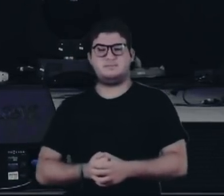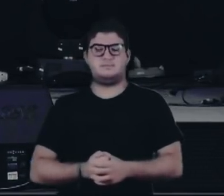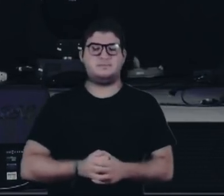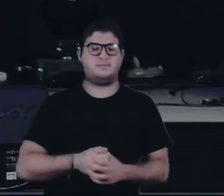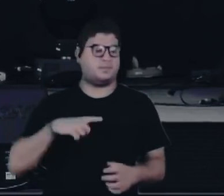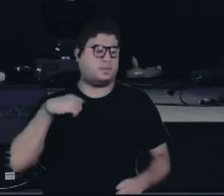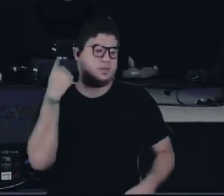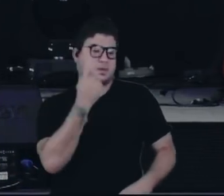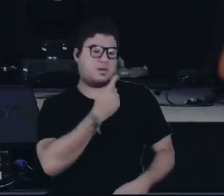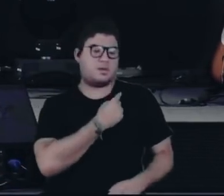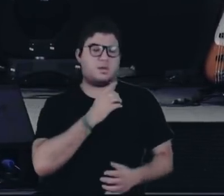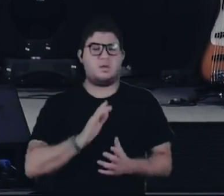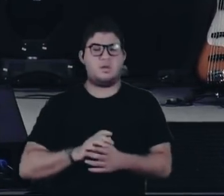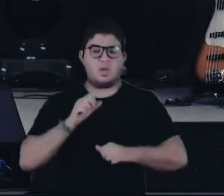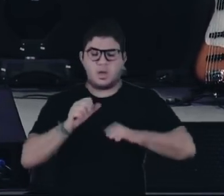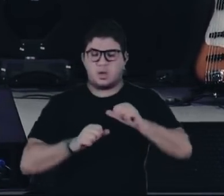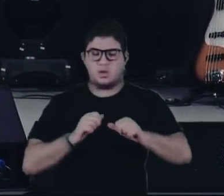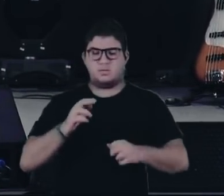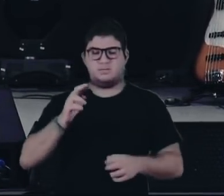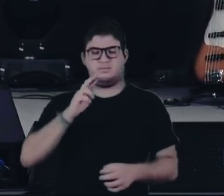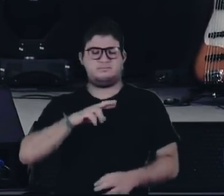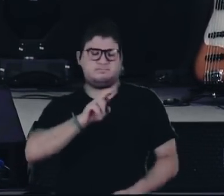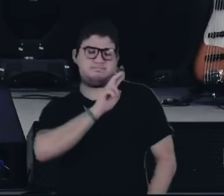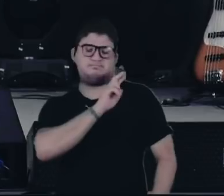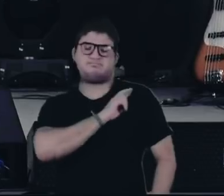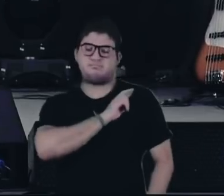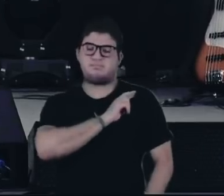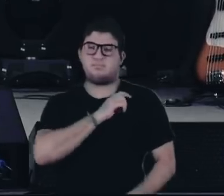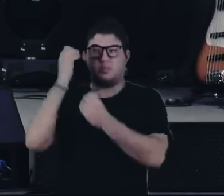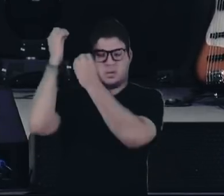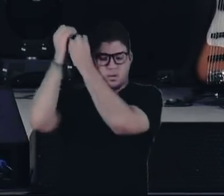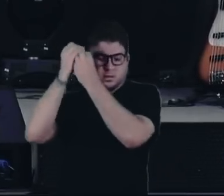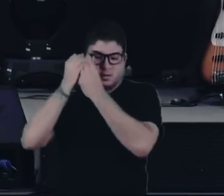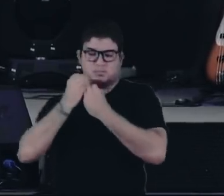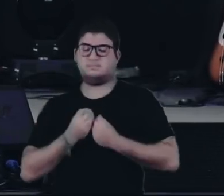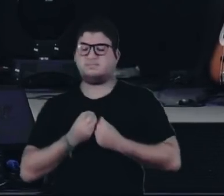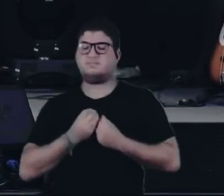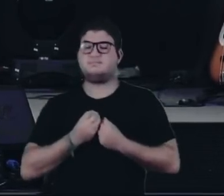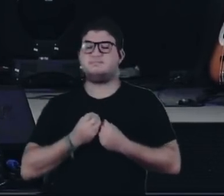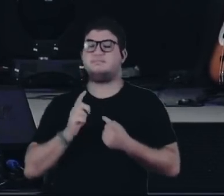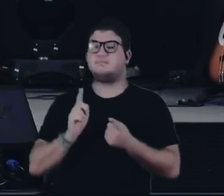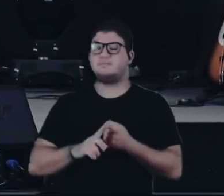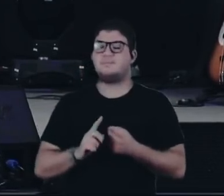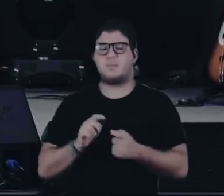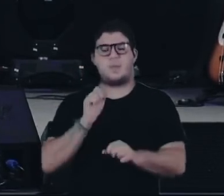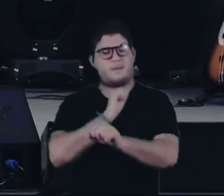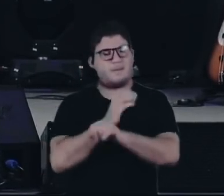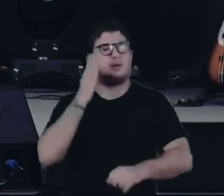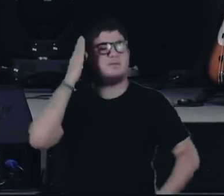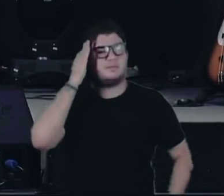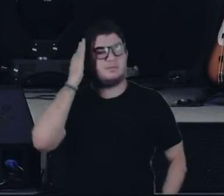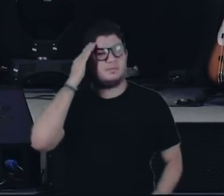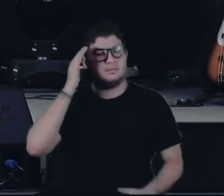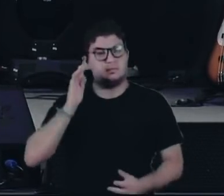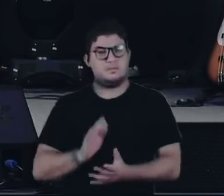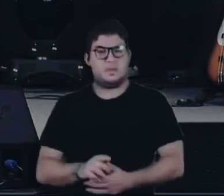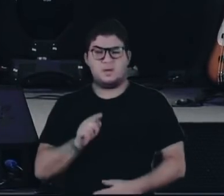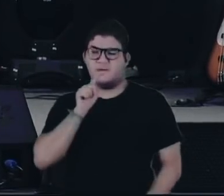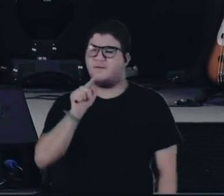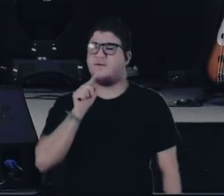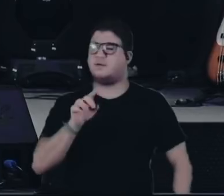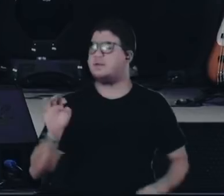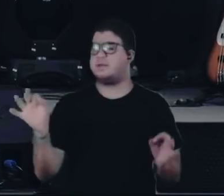E a gente tem que se tornar responsável pelo talento que Deus nos proporcionou. Porque para pensar, não foi você